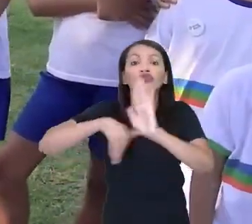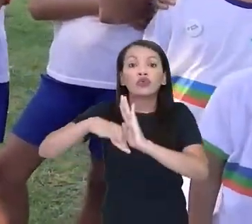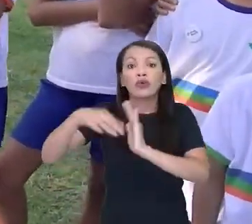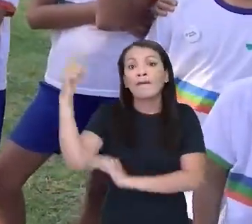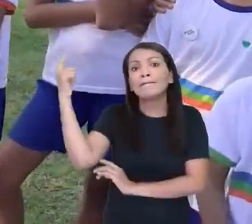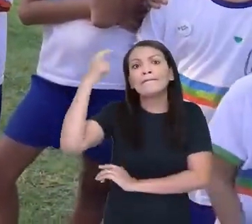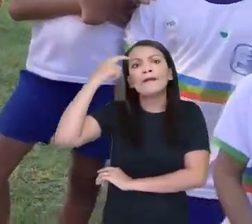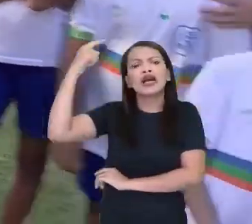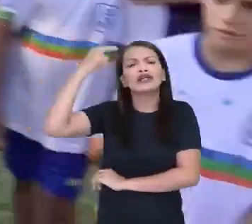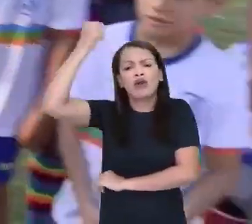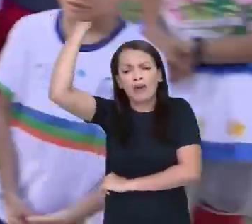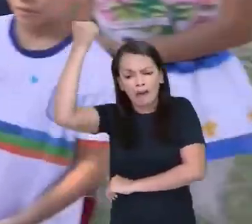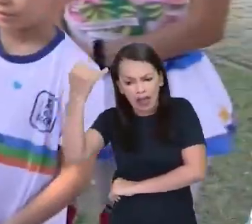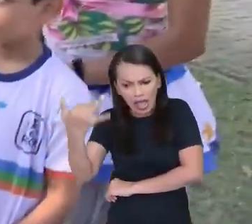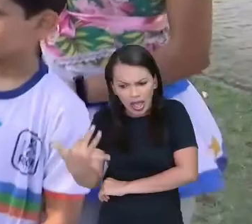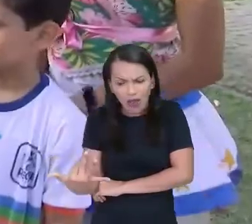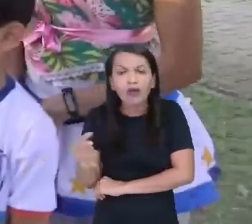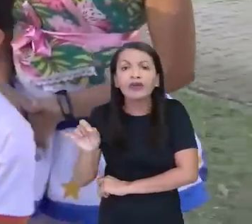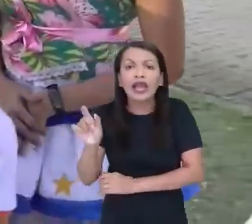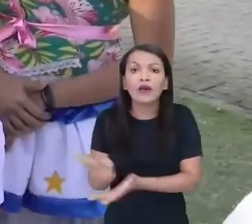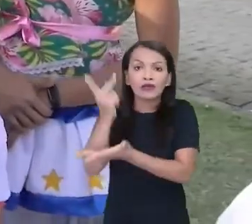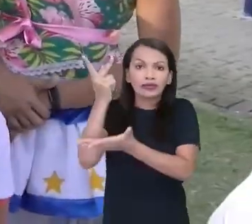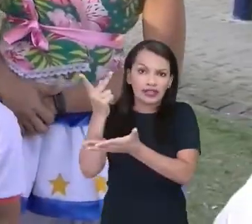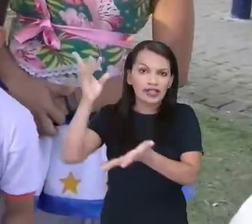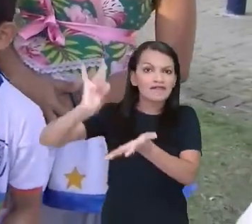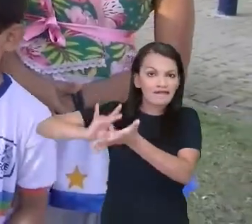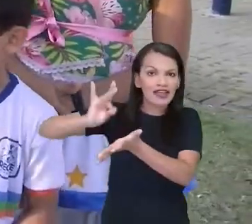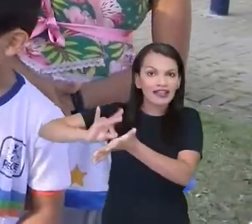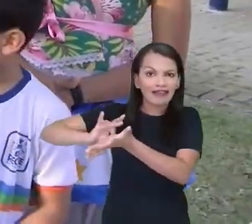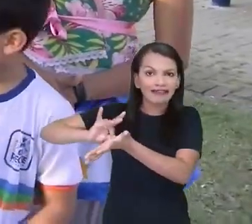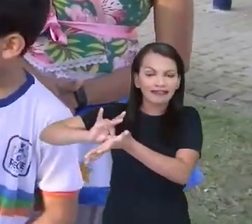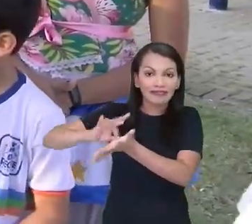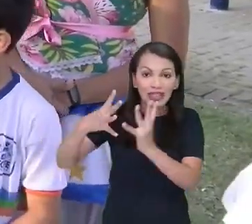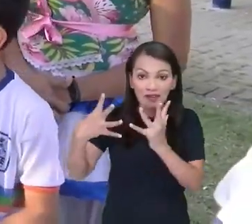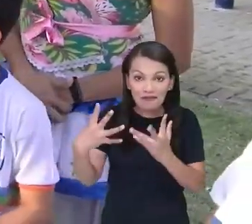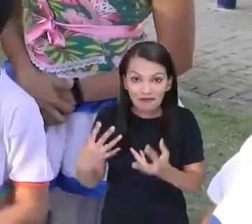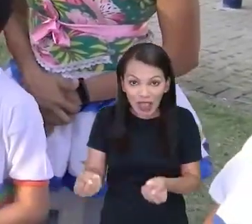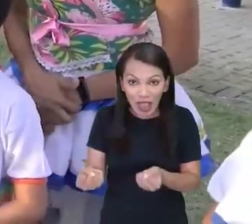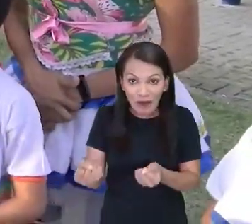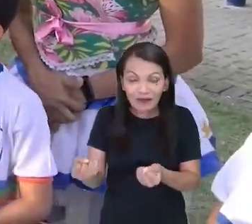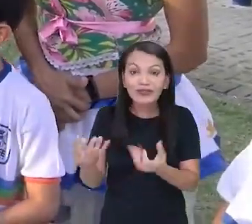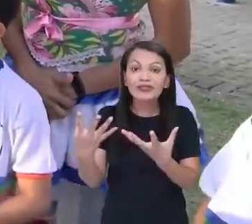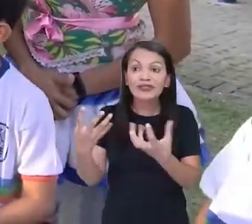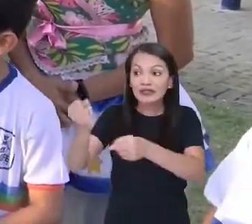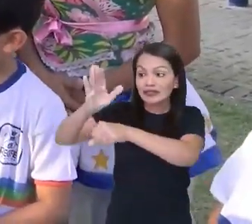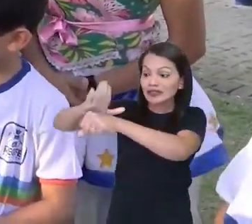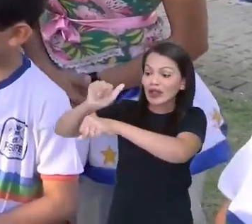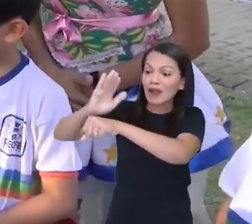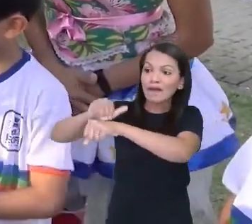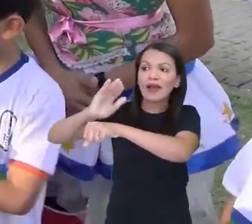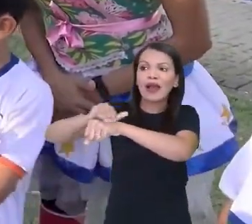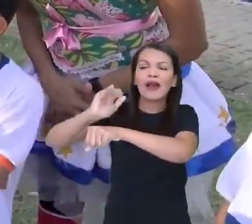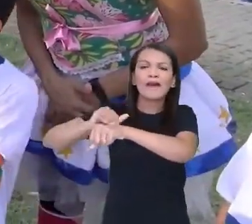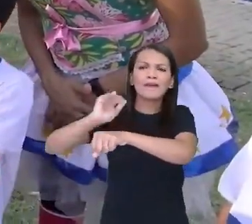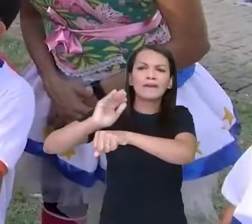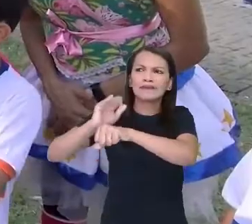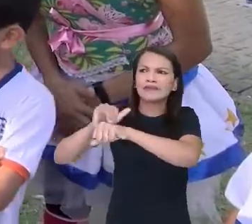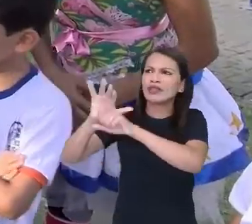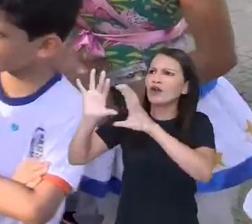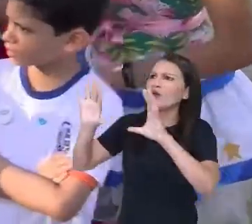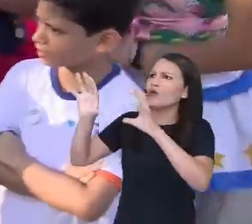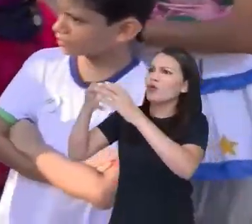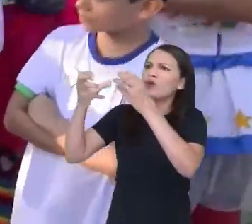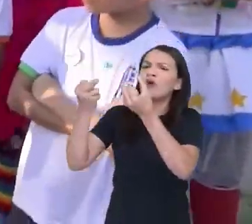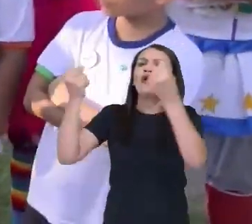contou acontecer de verdade. Vamos chamar a Liga da